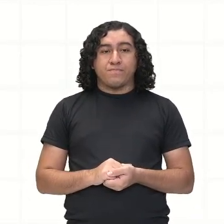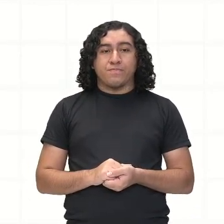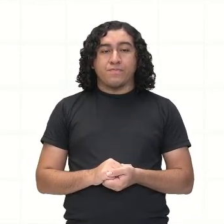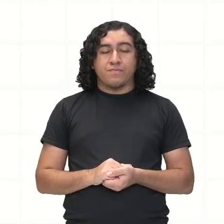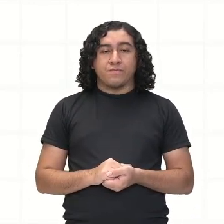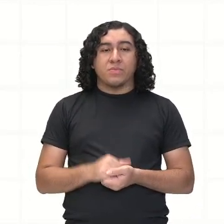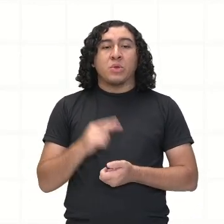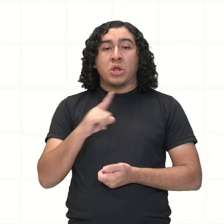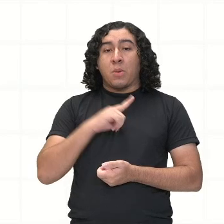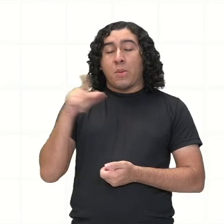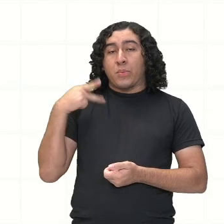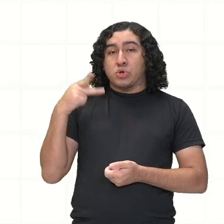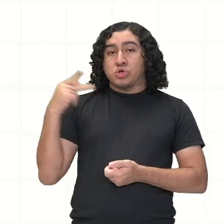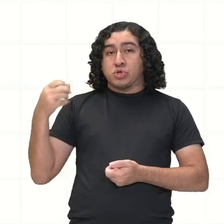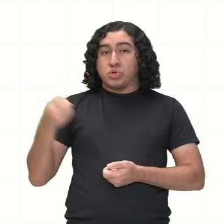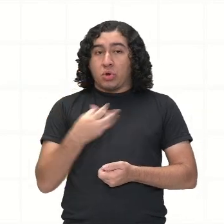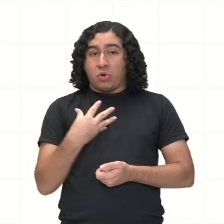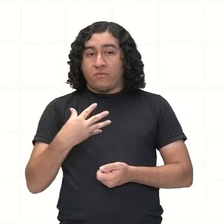política moderna,